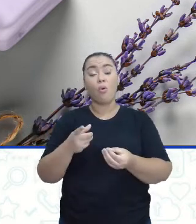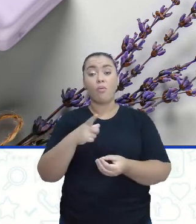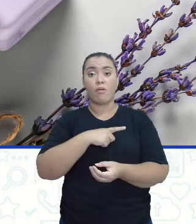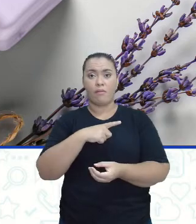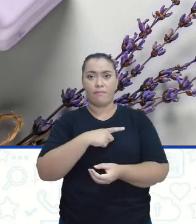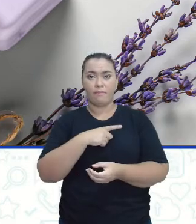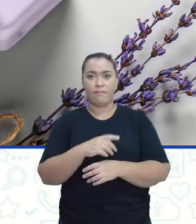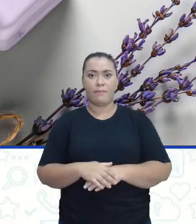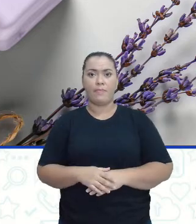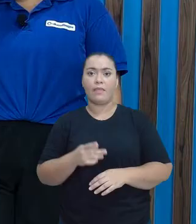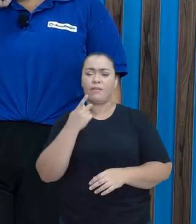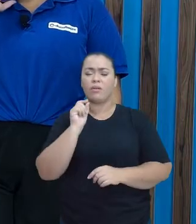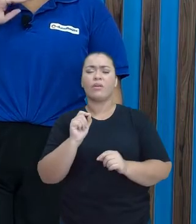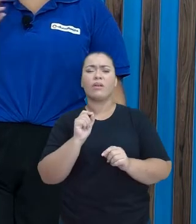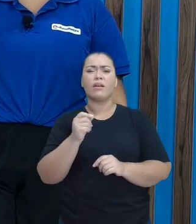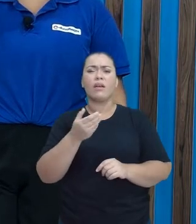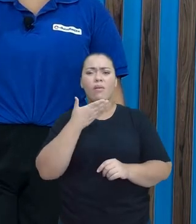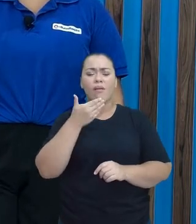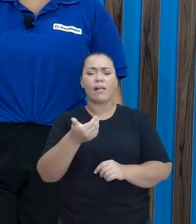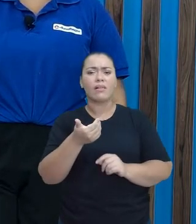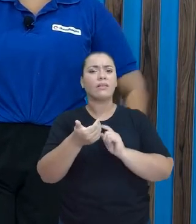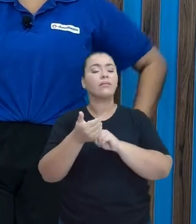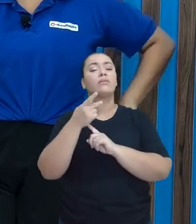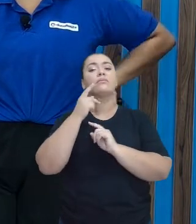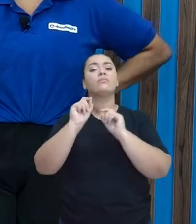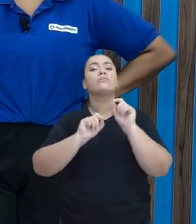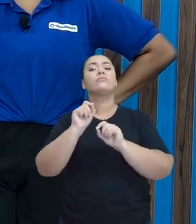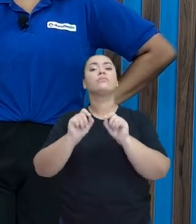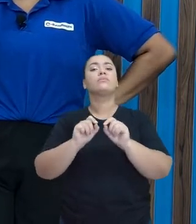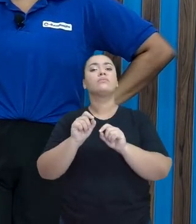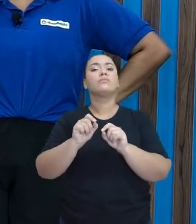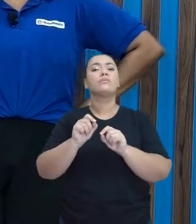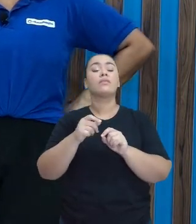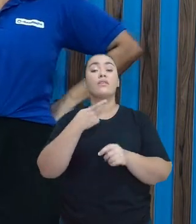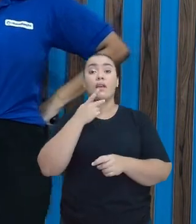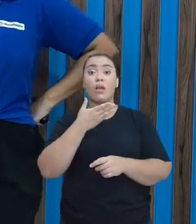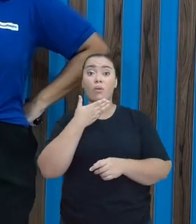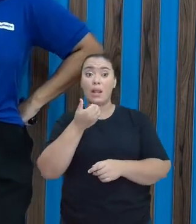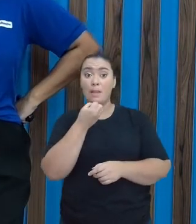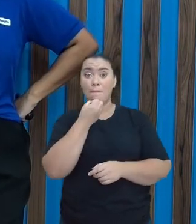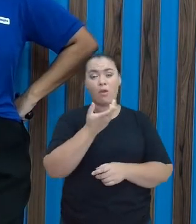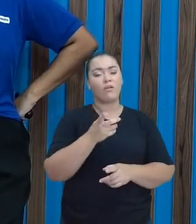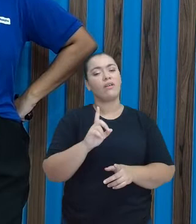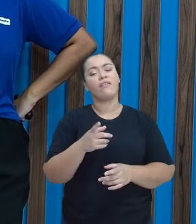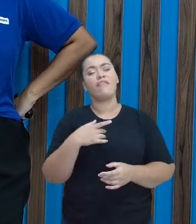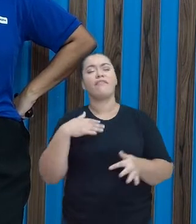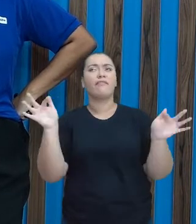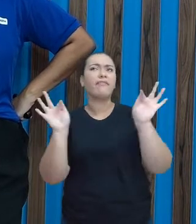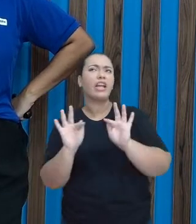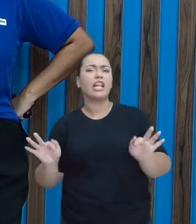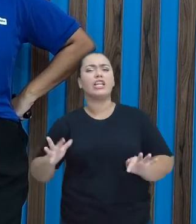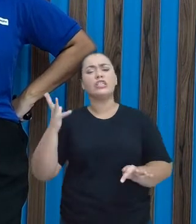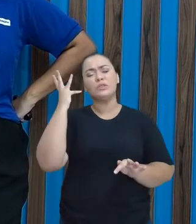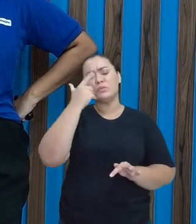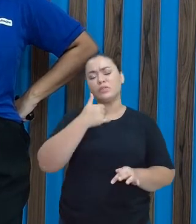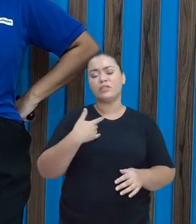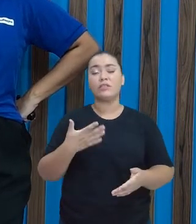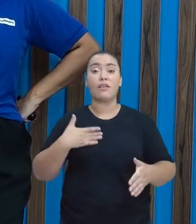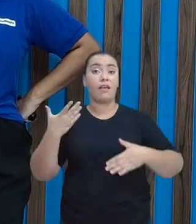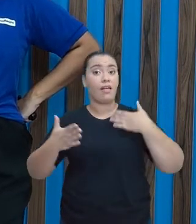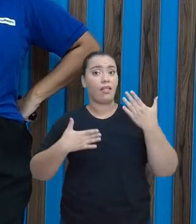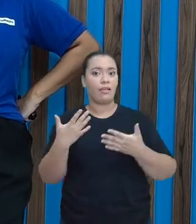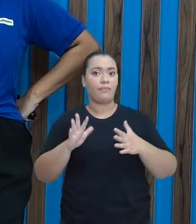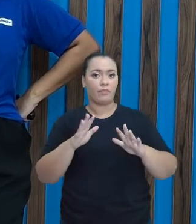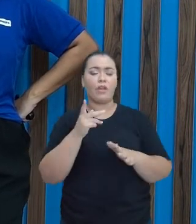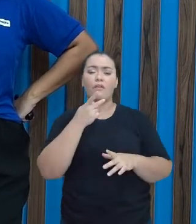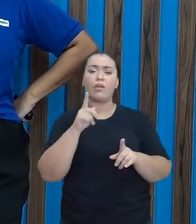quando eu falo qualidade, eu não estou dizendo necessariamente o que a gente entende como qualidades boas. Feliz, bonito, alegre.